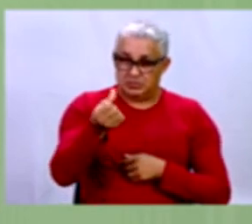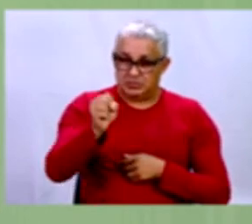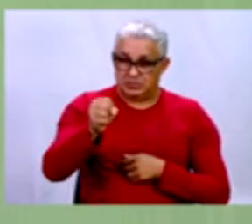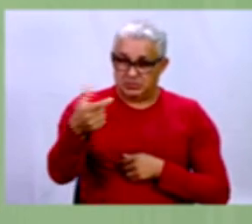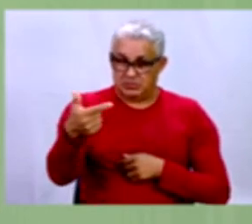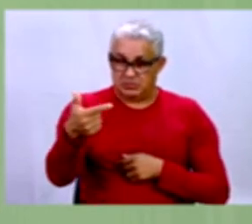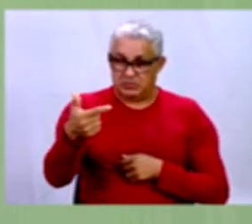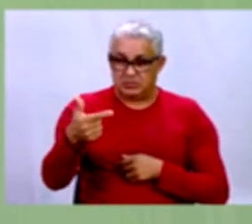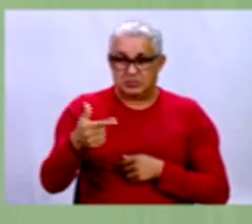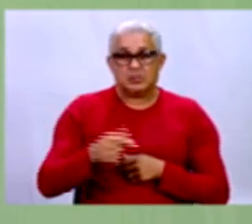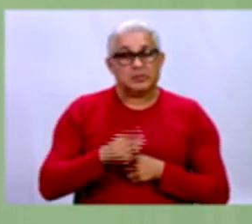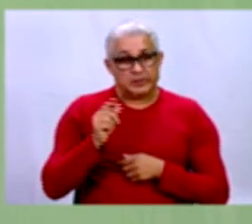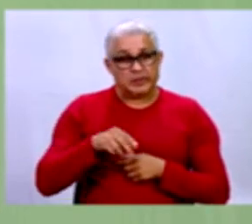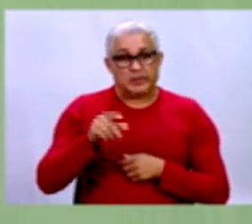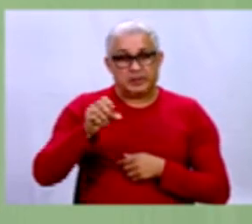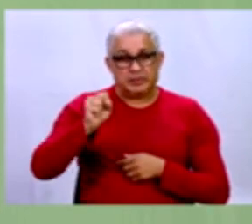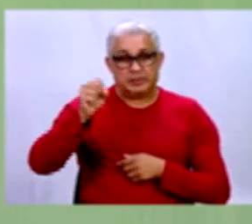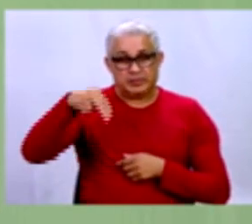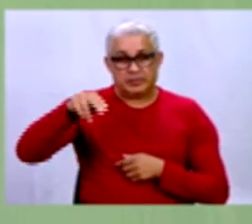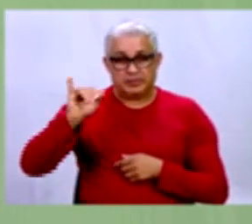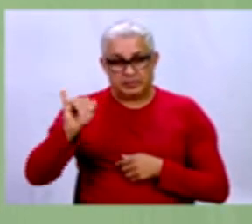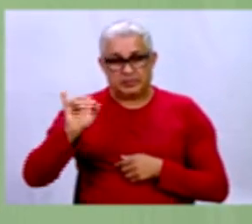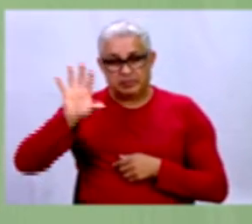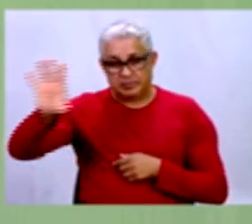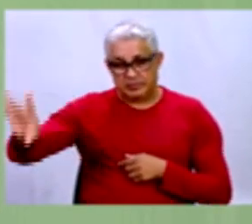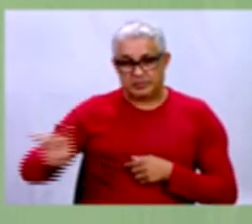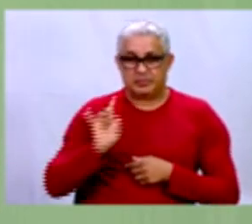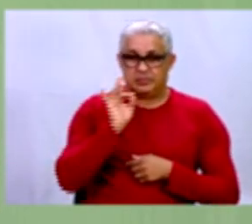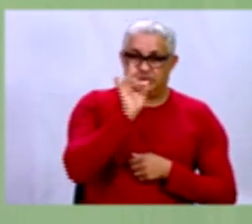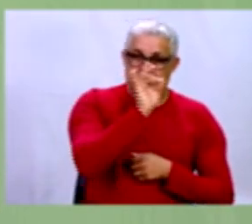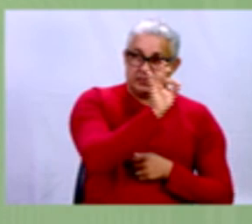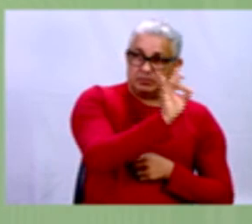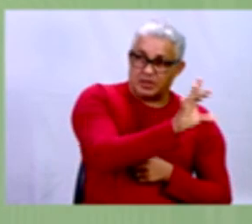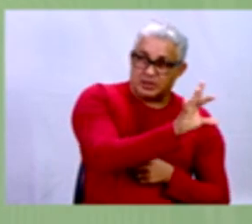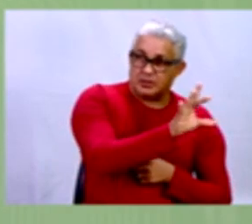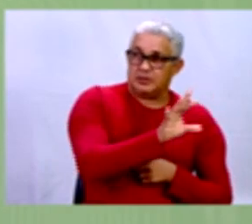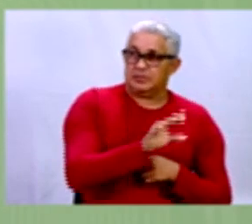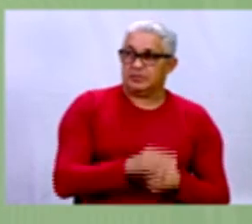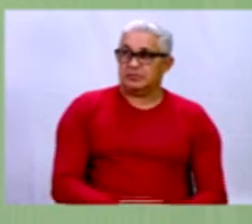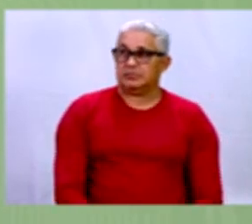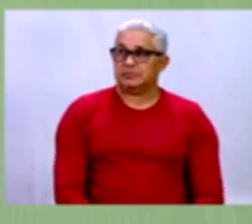12,0682 é o nosso SNI, tá? Vamos transportar aqui ele, aqui,